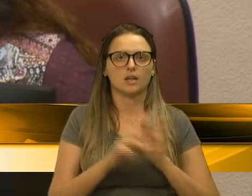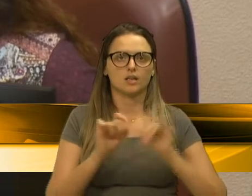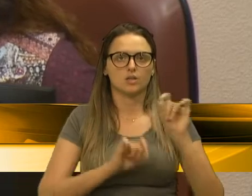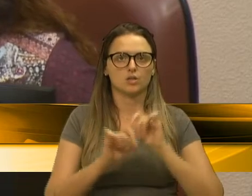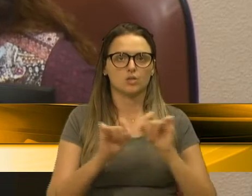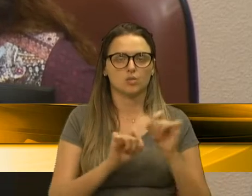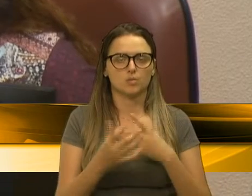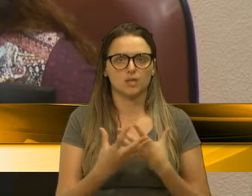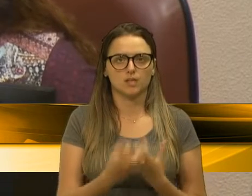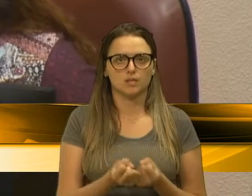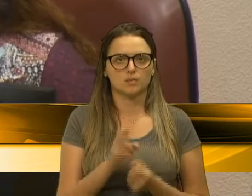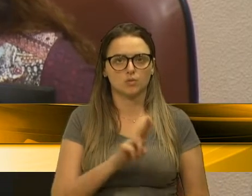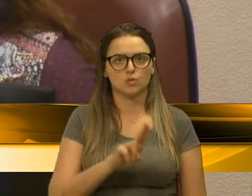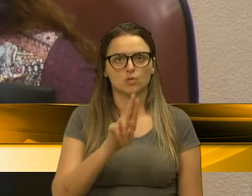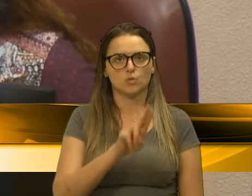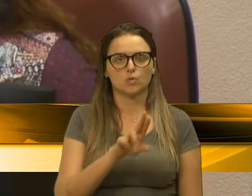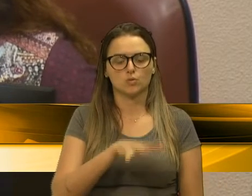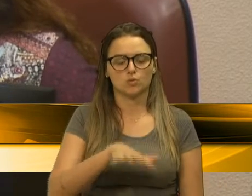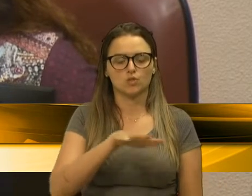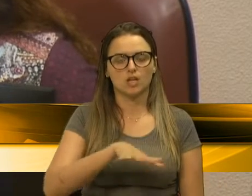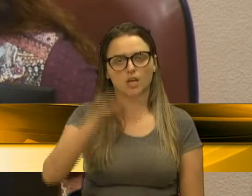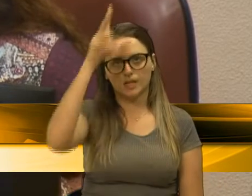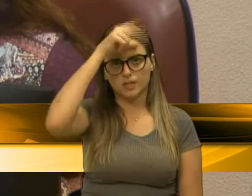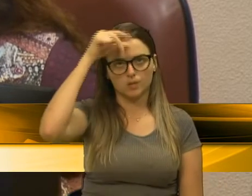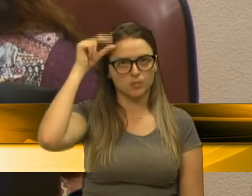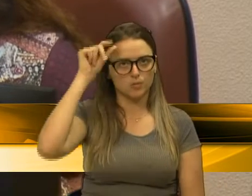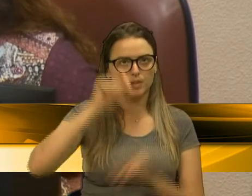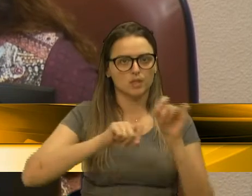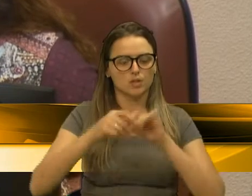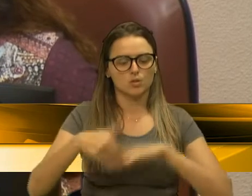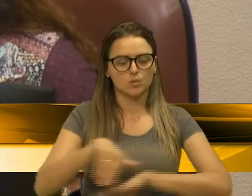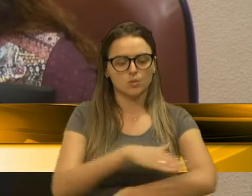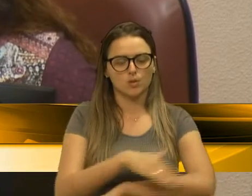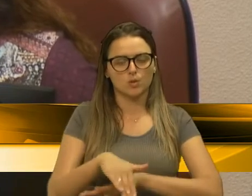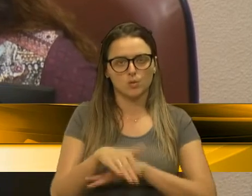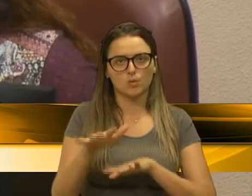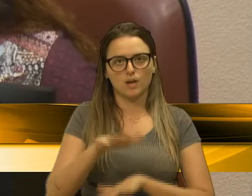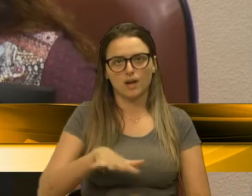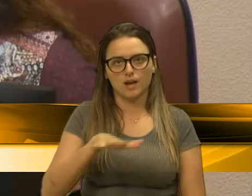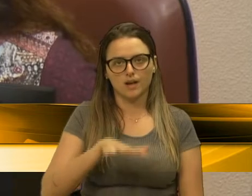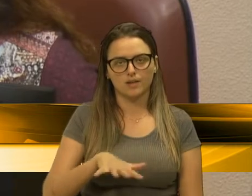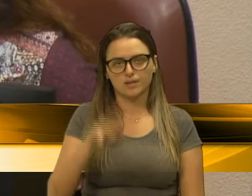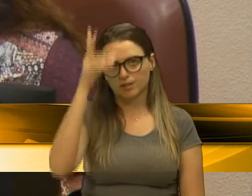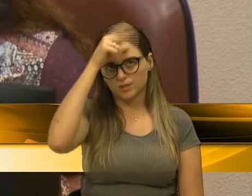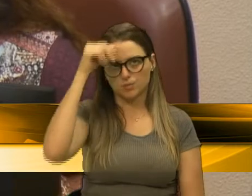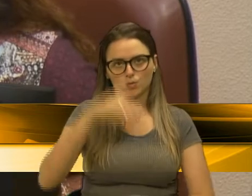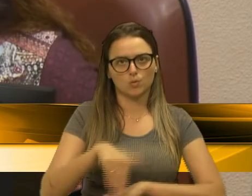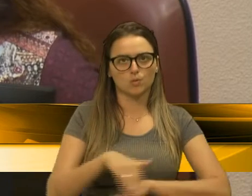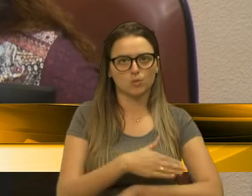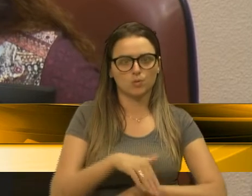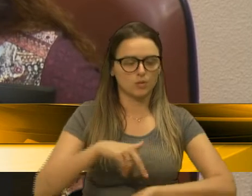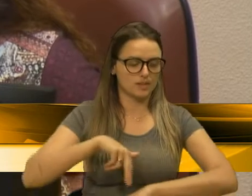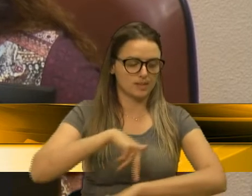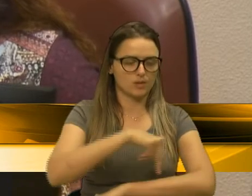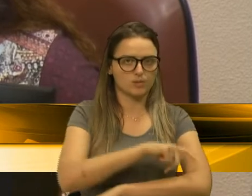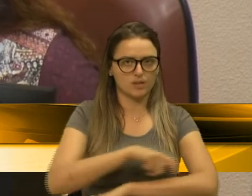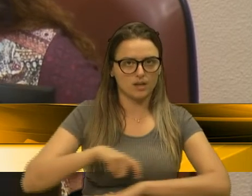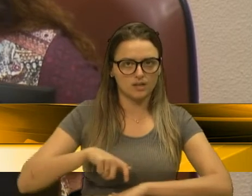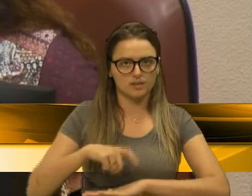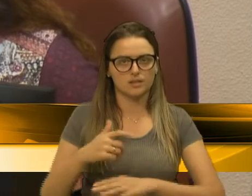requerer a autorização de uso de área pública, correspondente a vias, logradouros públicos, ruas, avenidas,